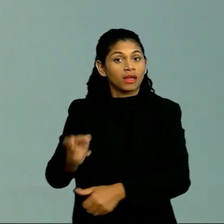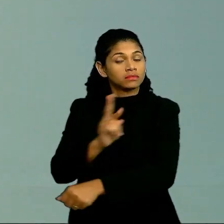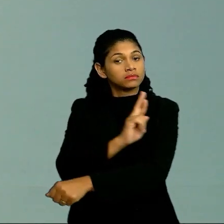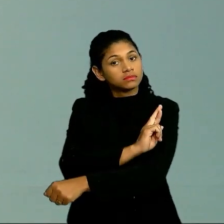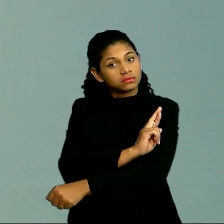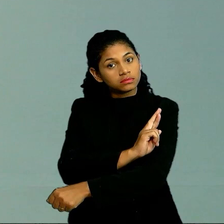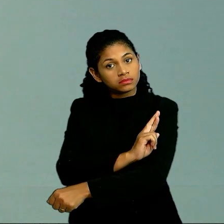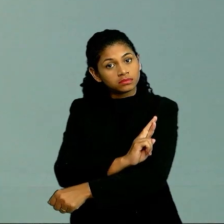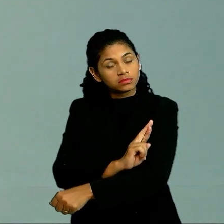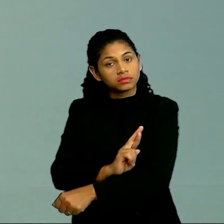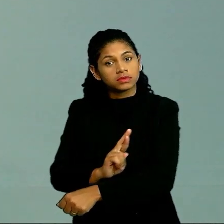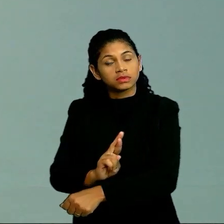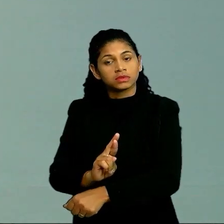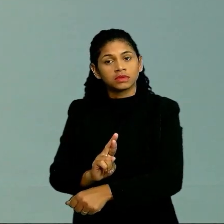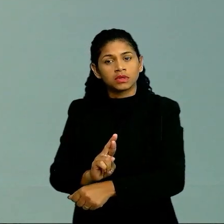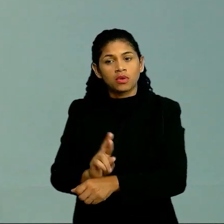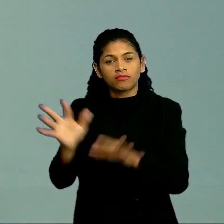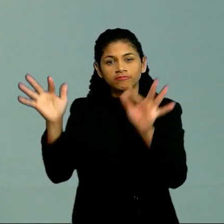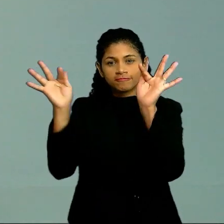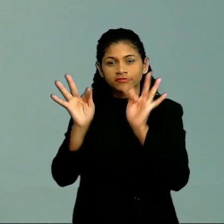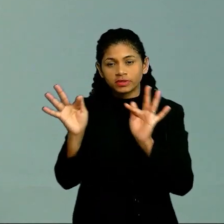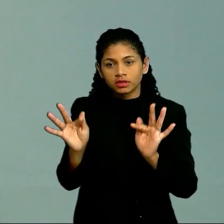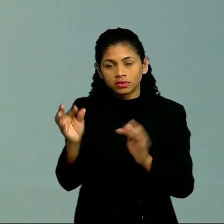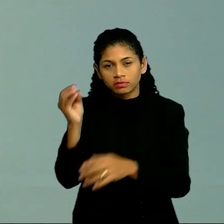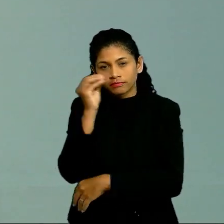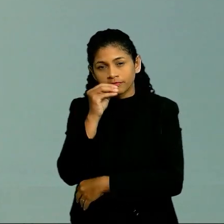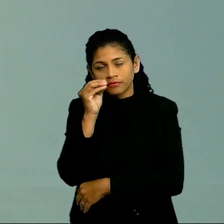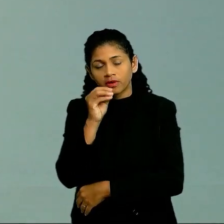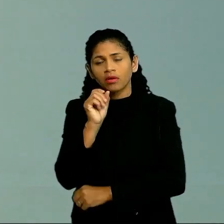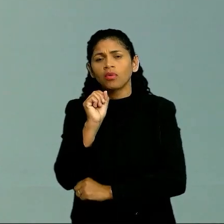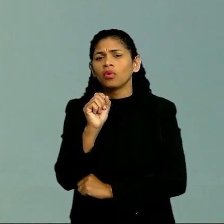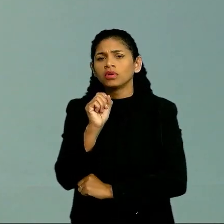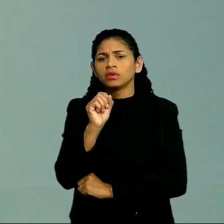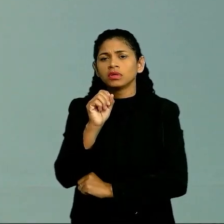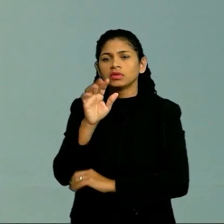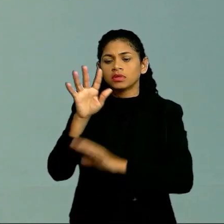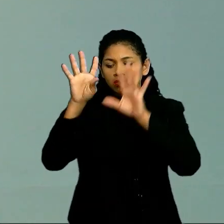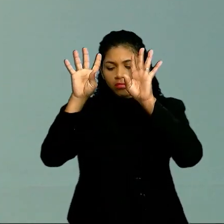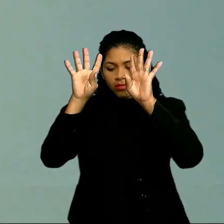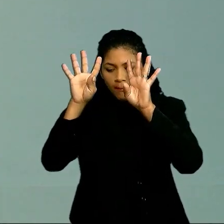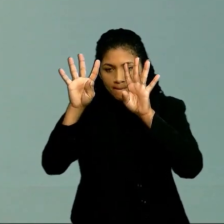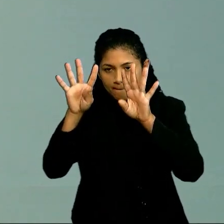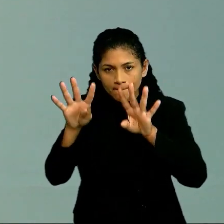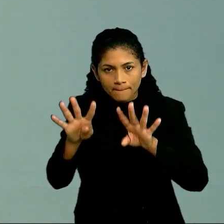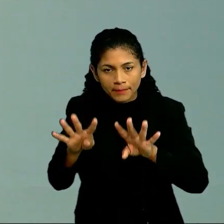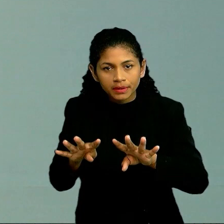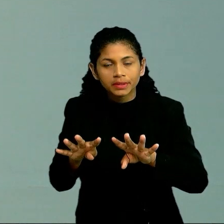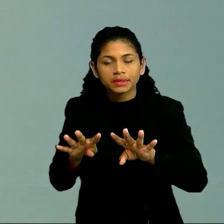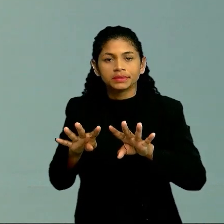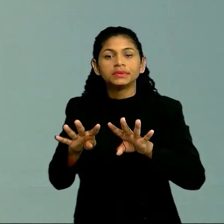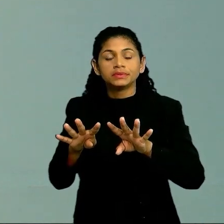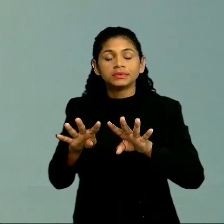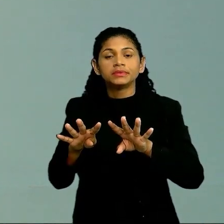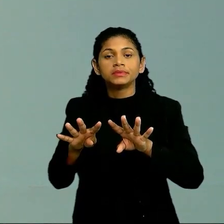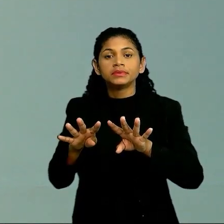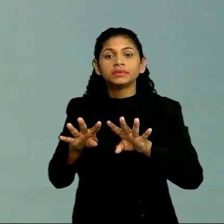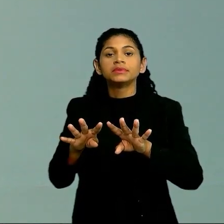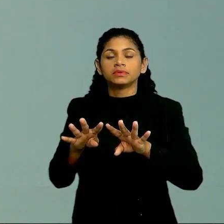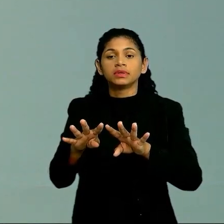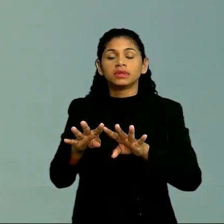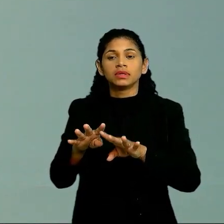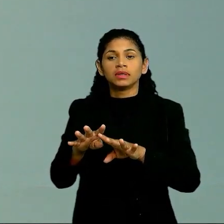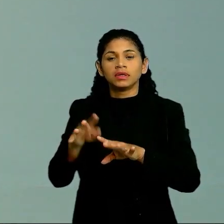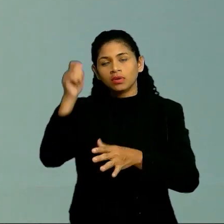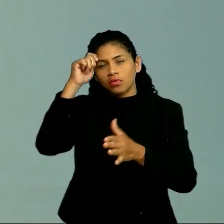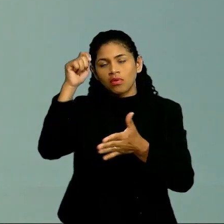que bem-aventurados os fracos, então são aqueles que são humildes, aqueles que são simples, e Nietzsche quer que a gente seja nobre